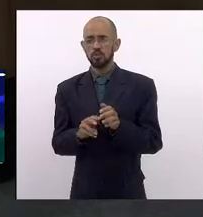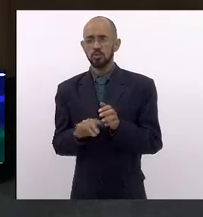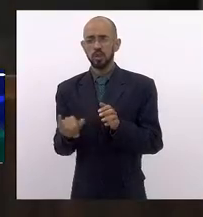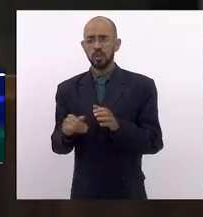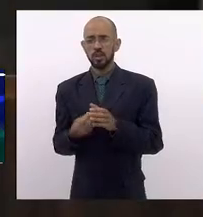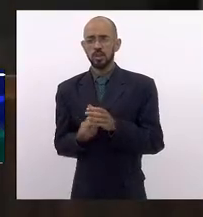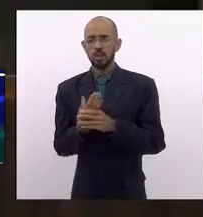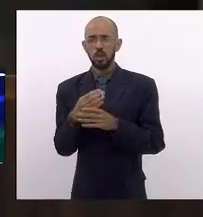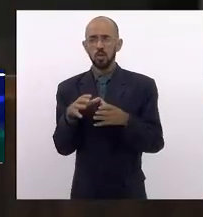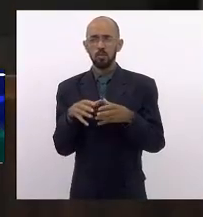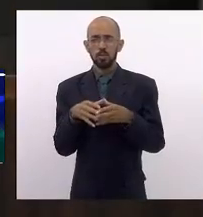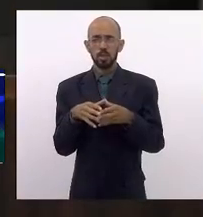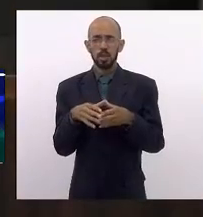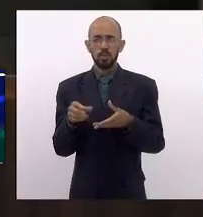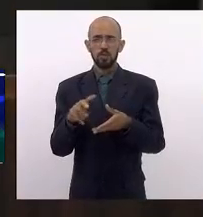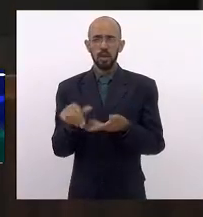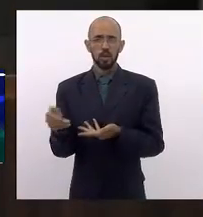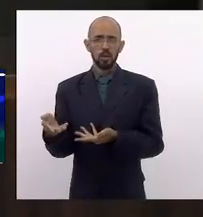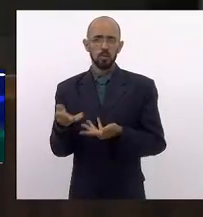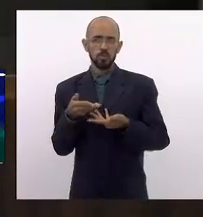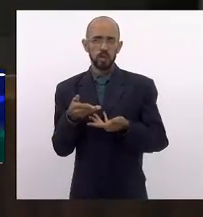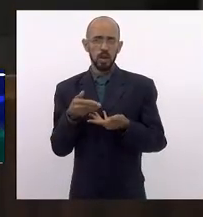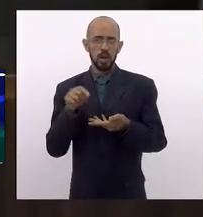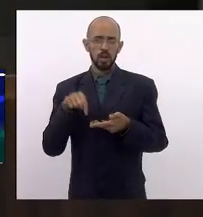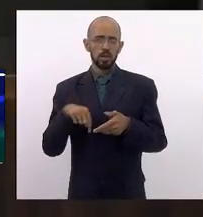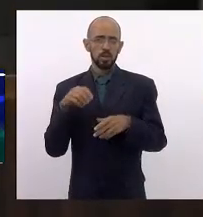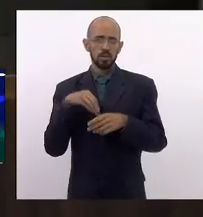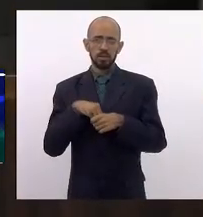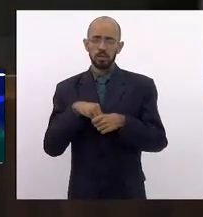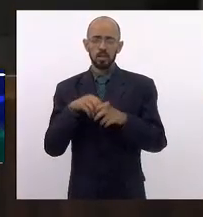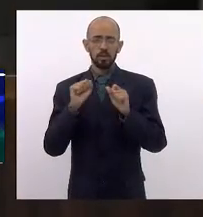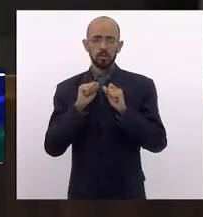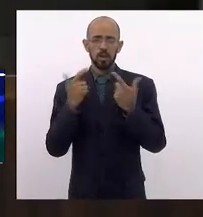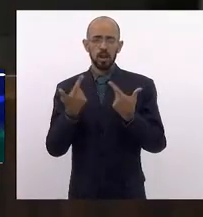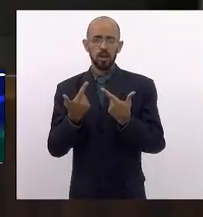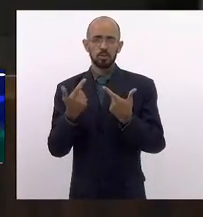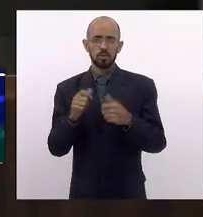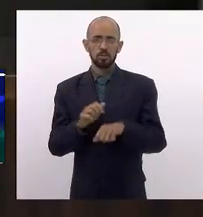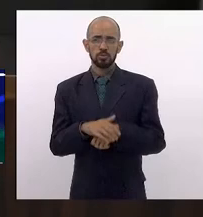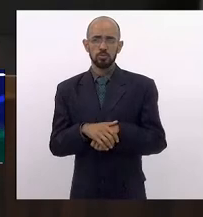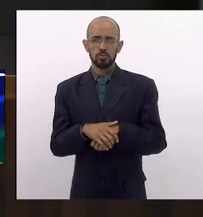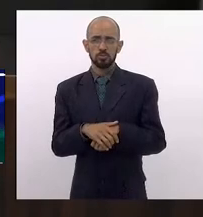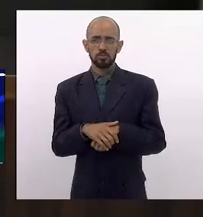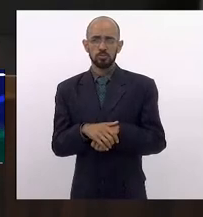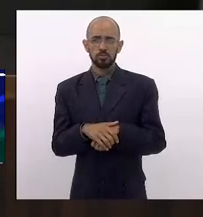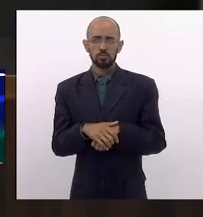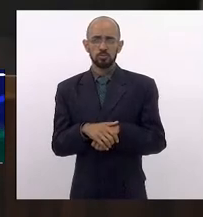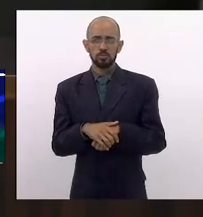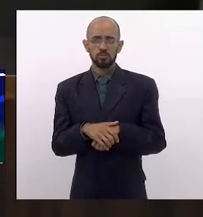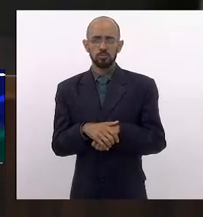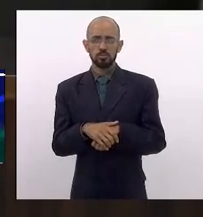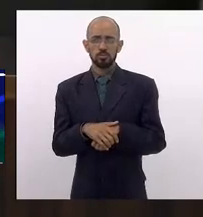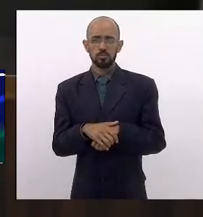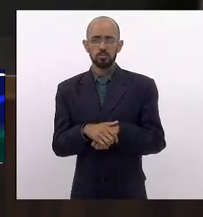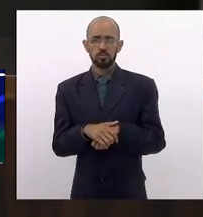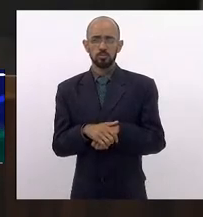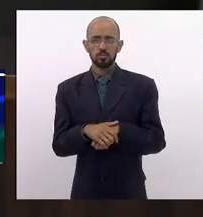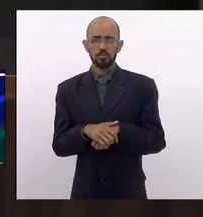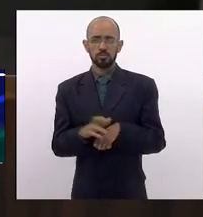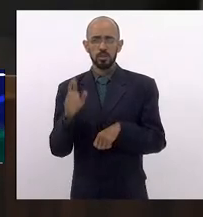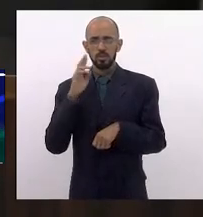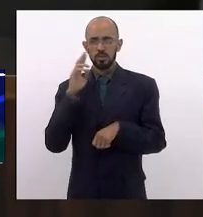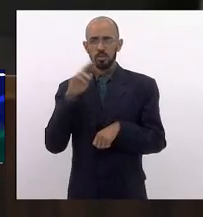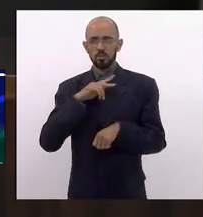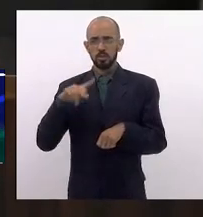convidá-los a tava espera o ano todo Assembleia da igreja visitar o convite alguma coisa senão não vai beleza entendeu sim